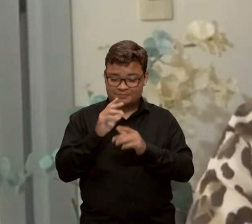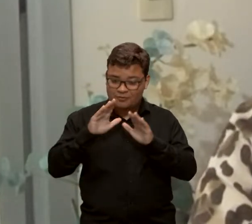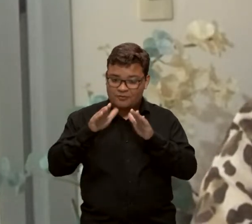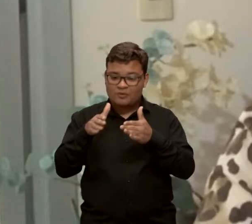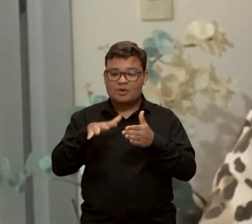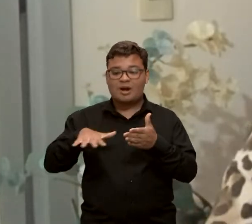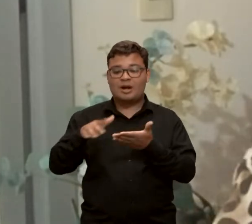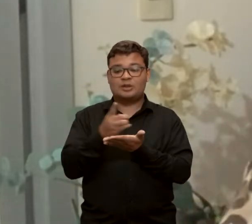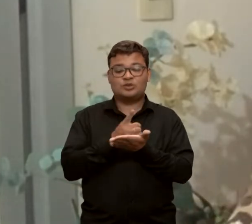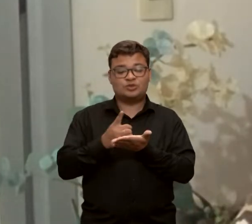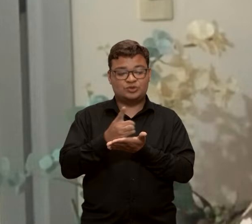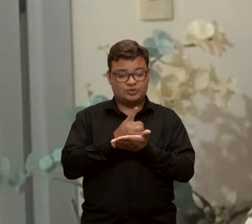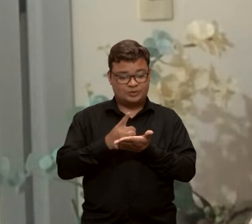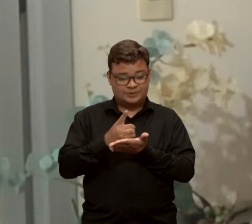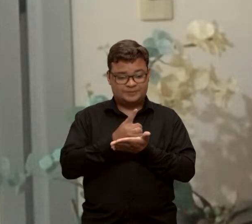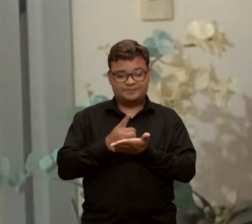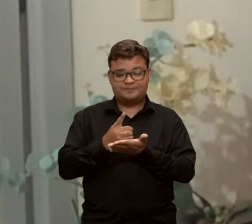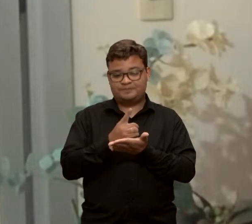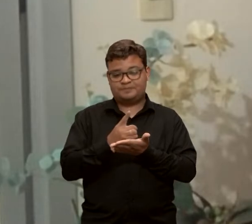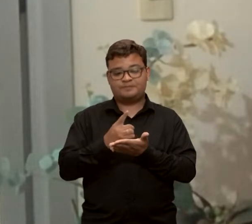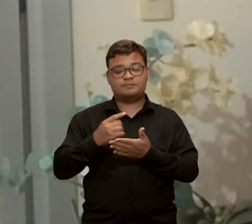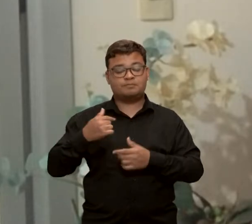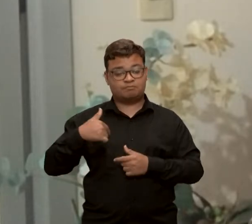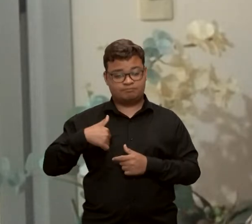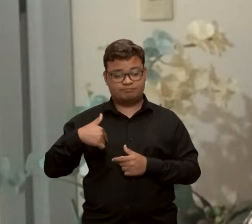design. E eu